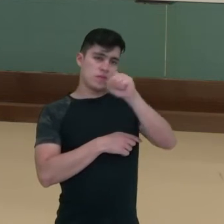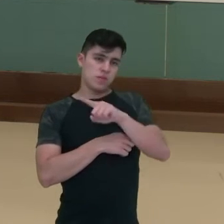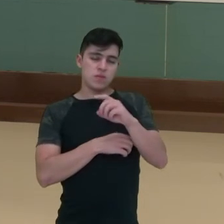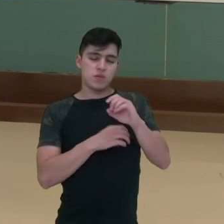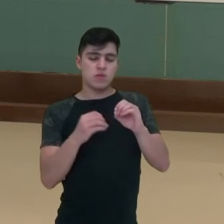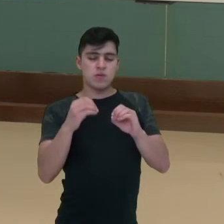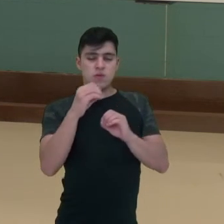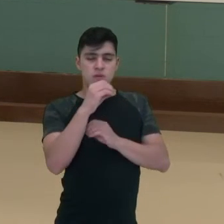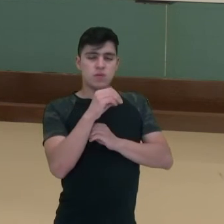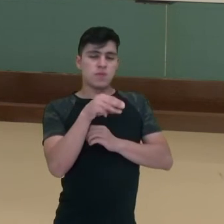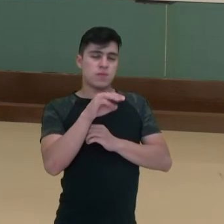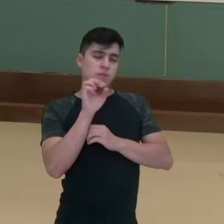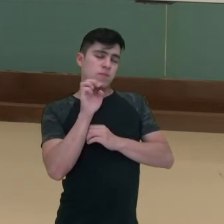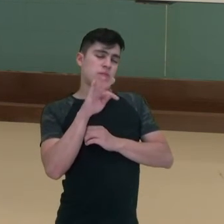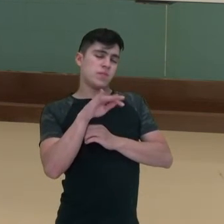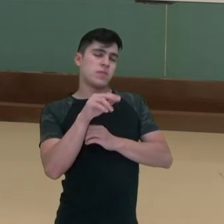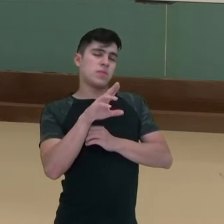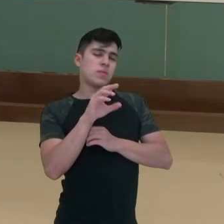molecular metano?